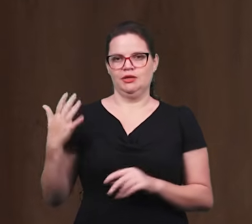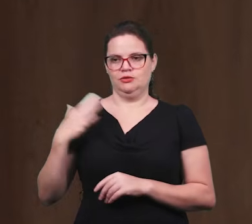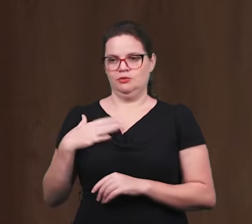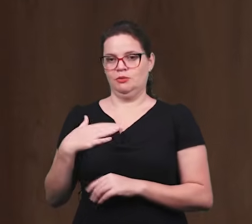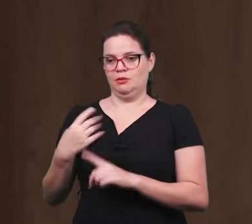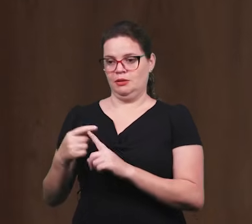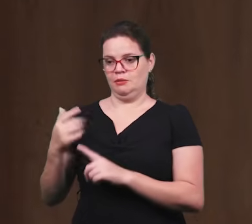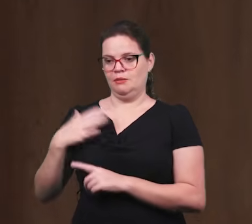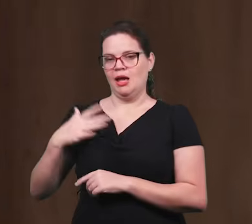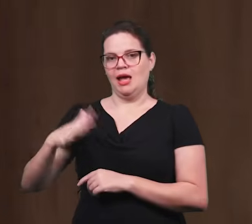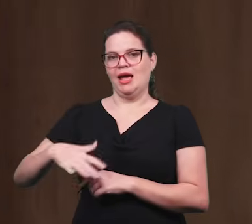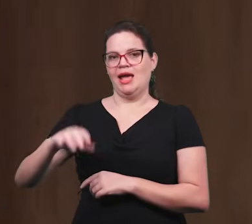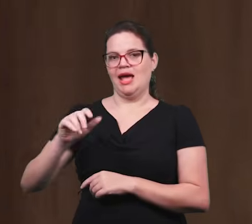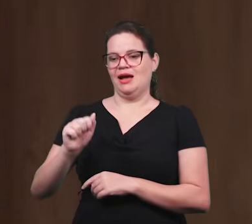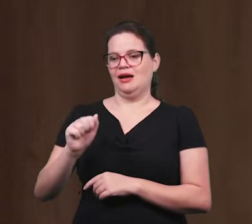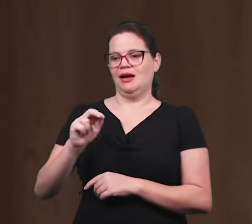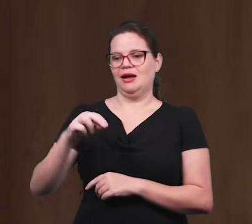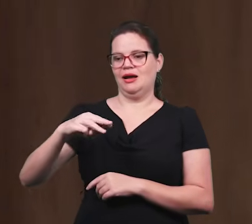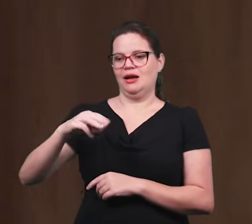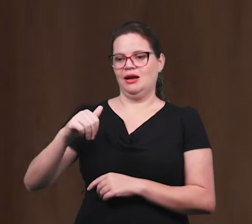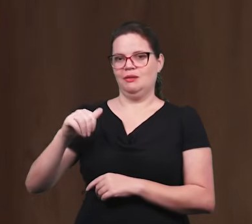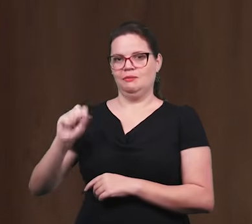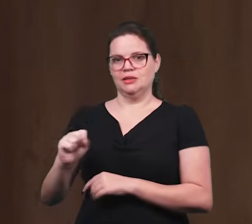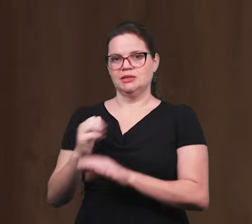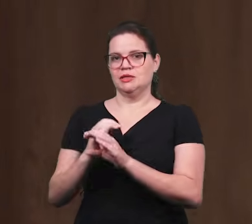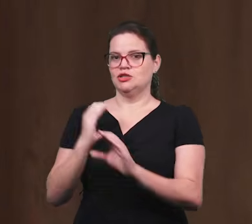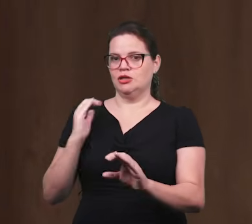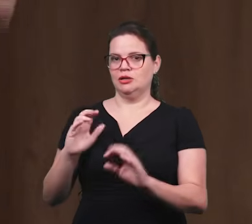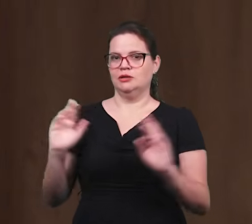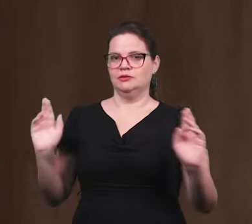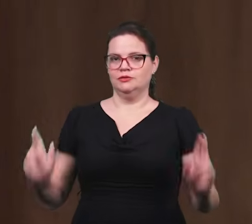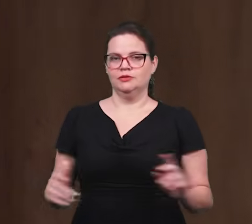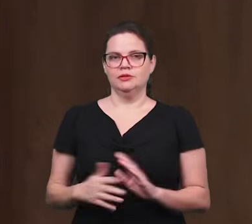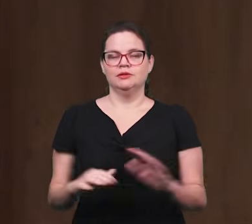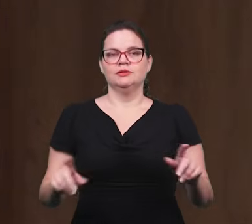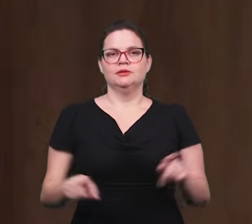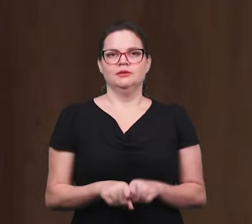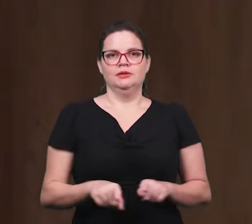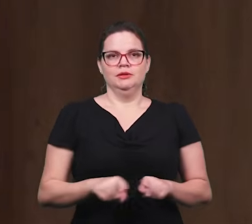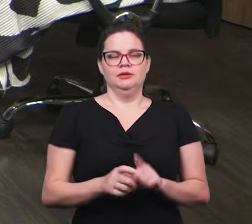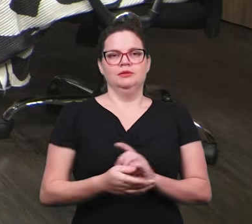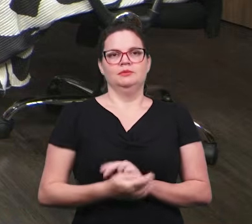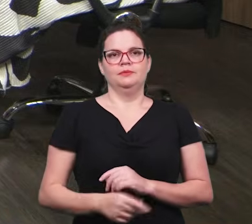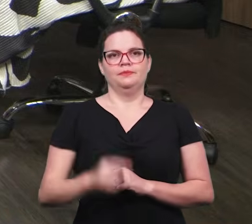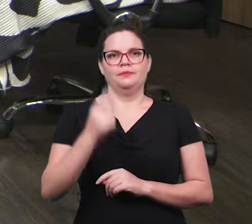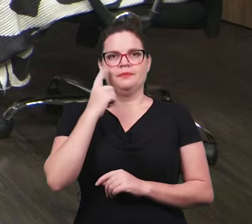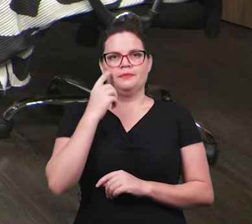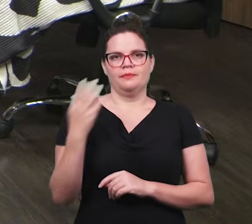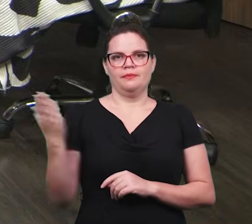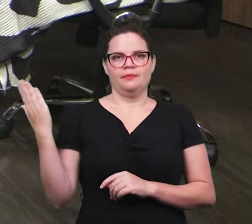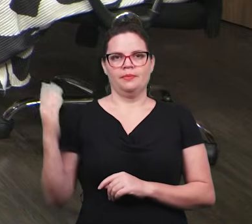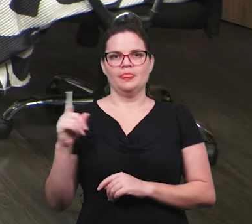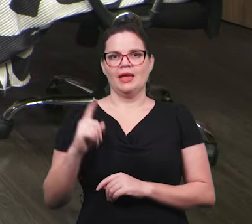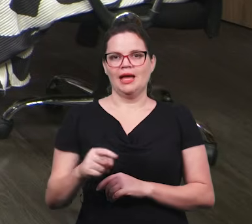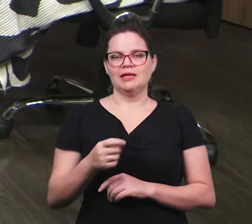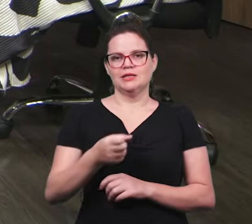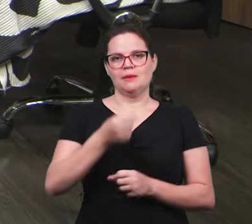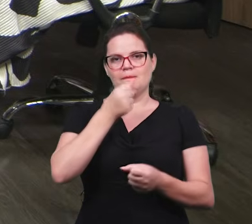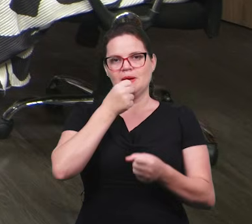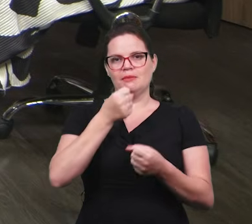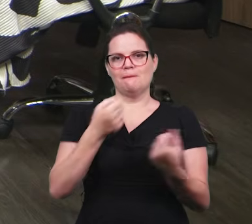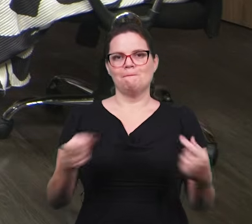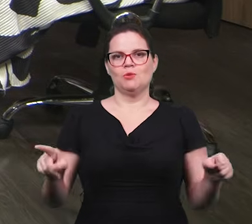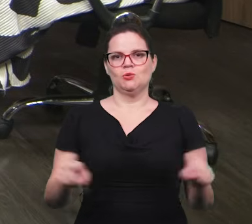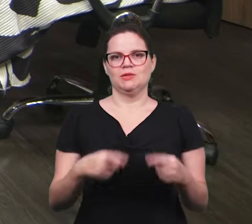engenharia. E ainda só para não deixar de fora, né? Nós temos aqui um nosso amigo aqui, que é da banda de música também, da Polícia